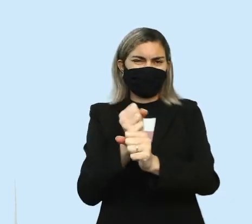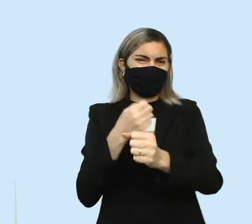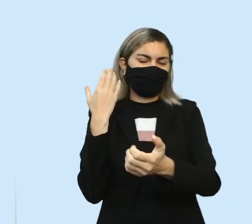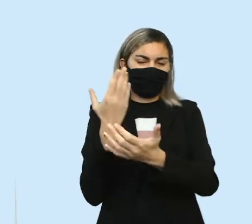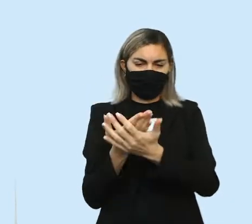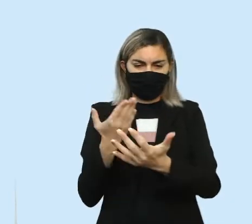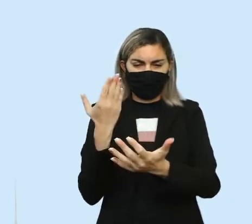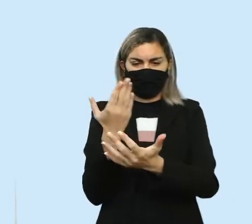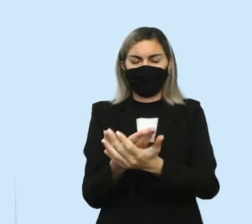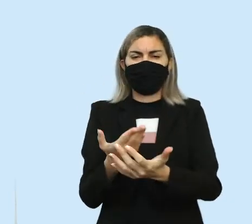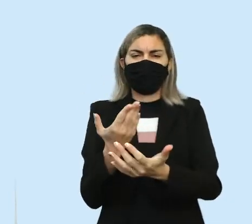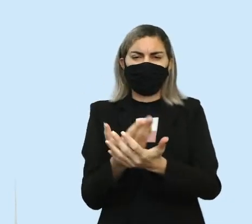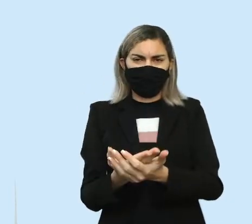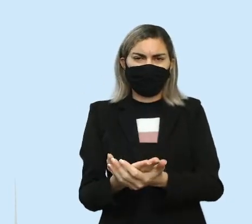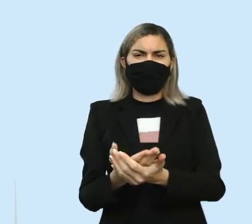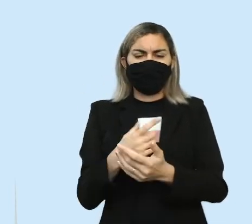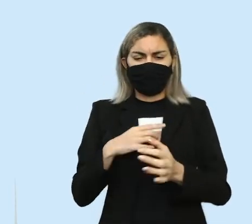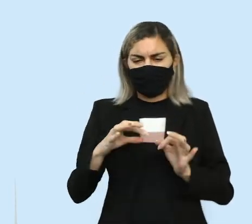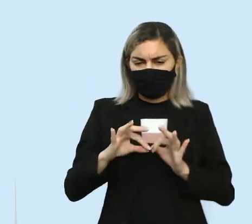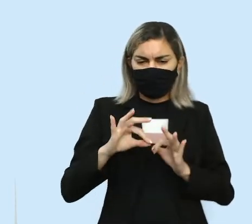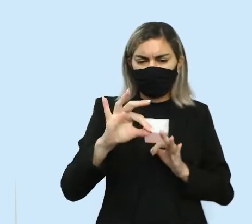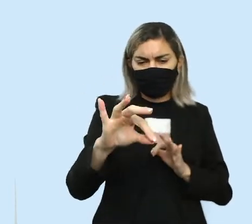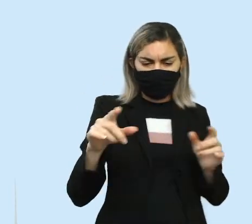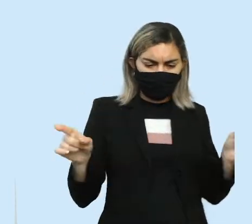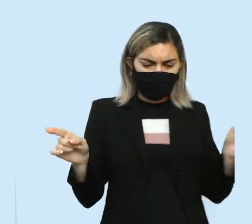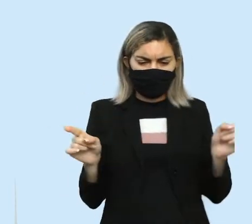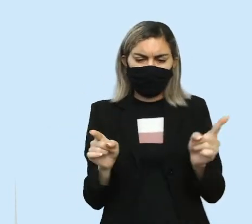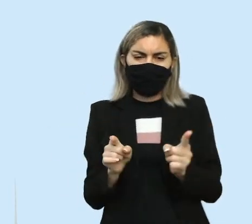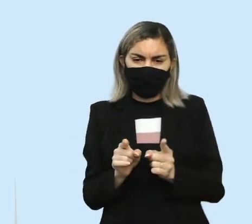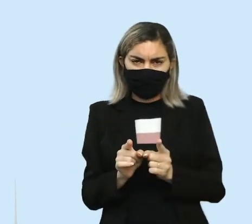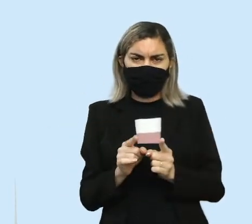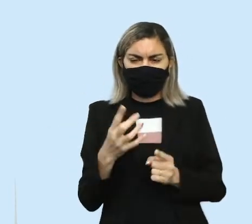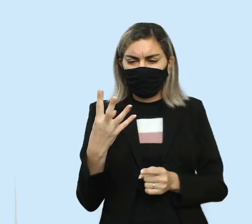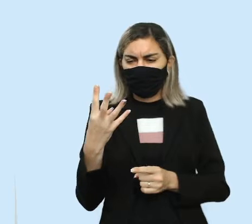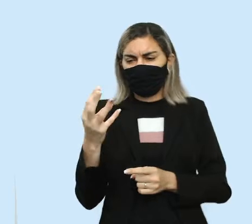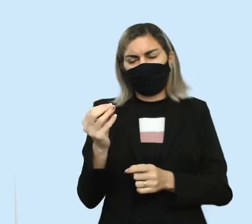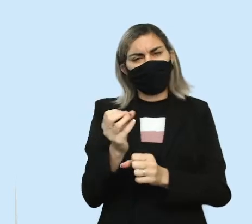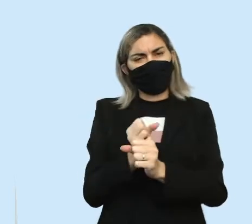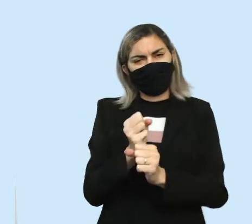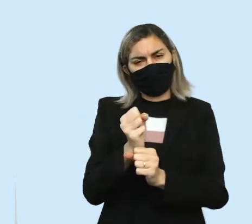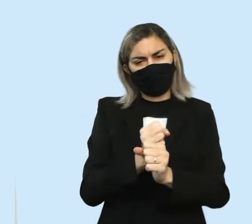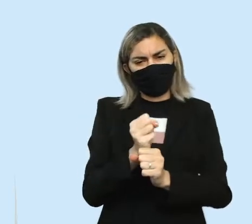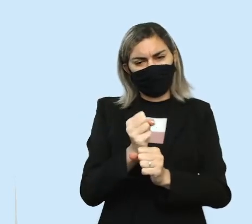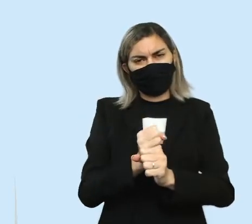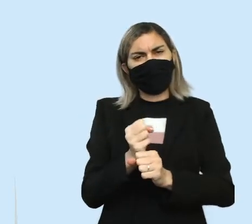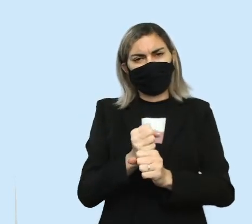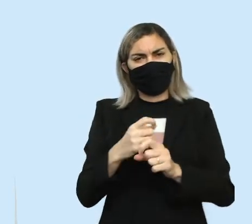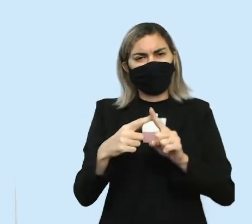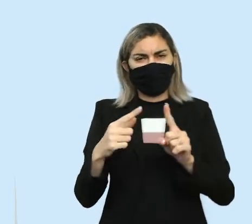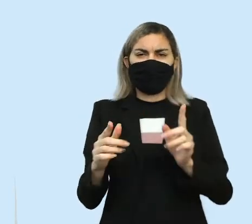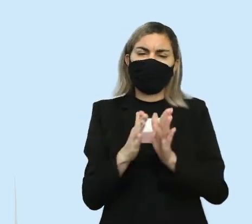chamar a atenção, que a distância é muito curta para justificar os 40 anos de travessia, mas é o